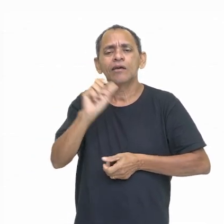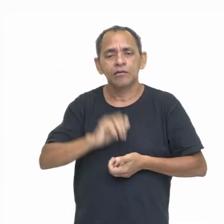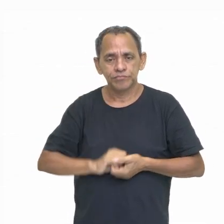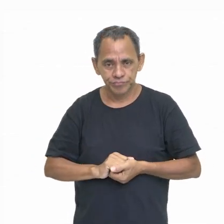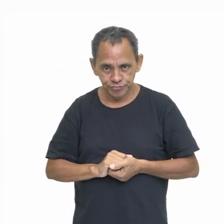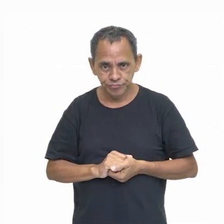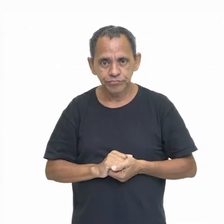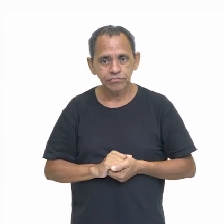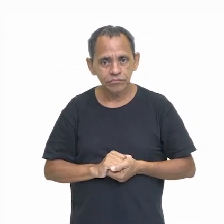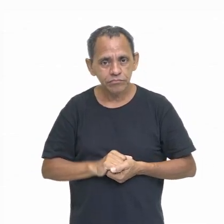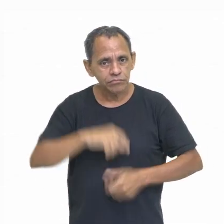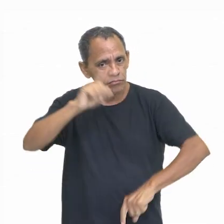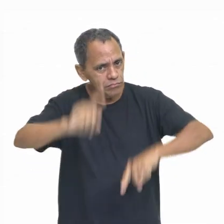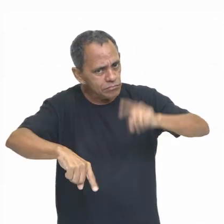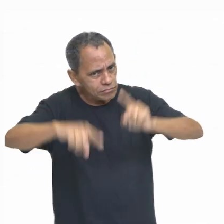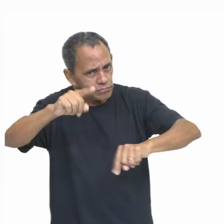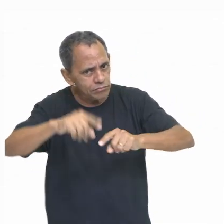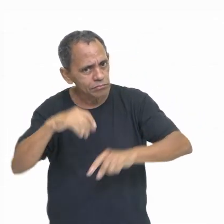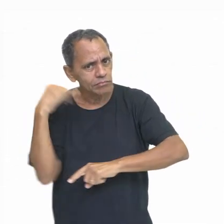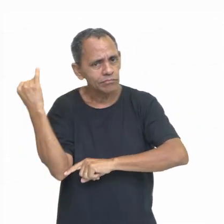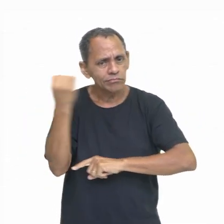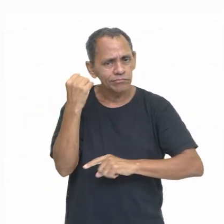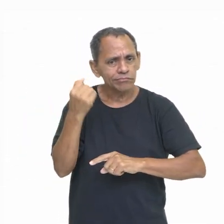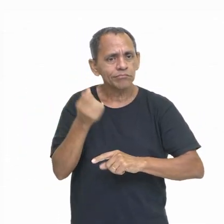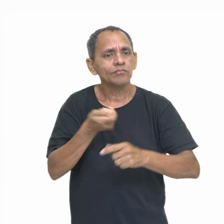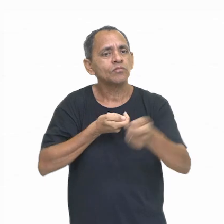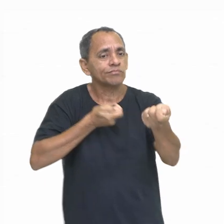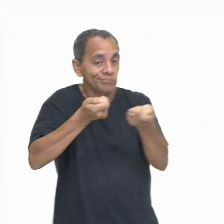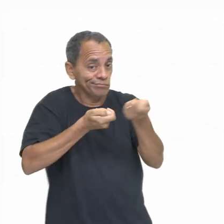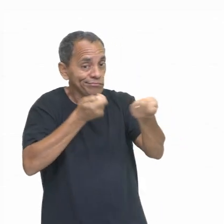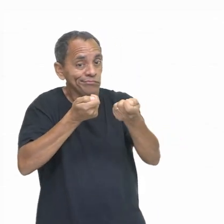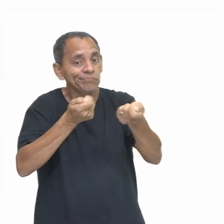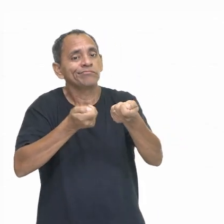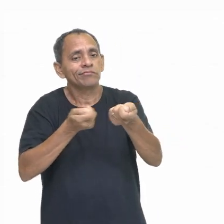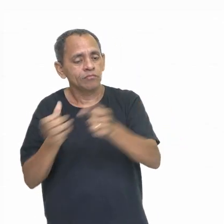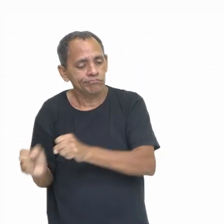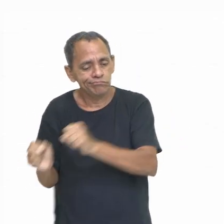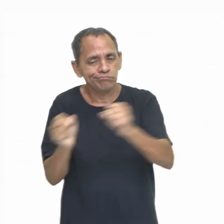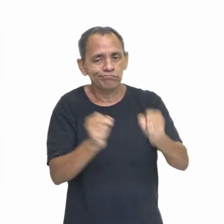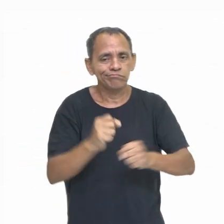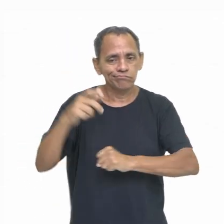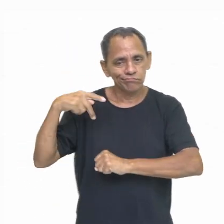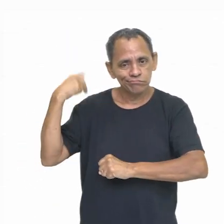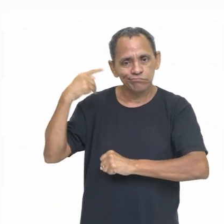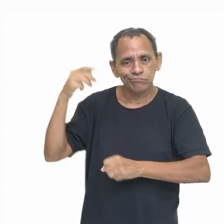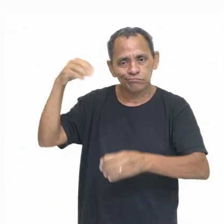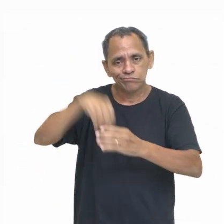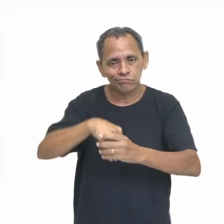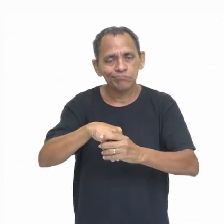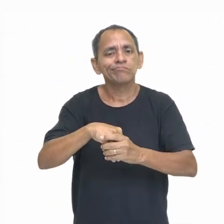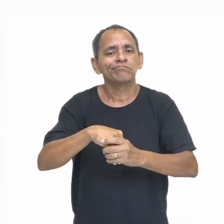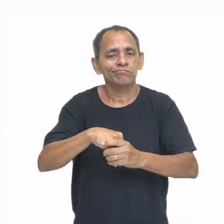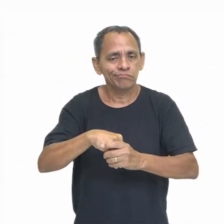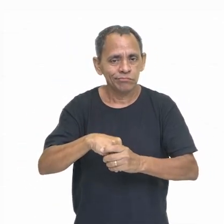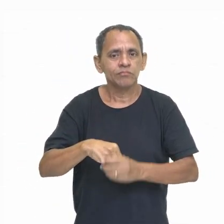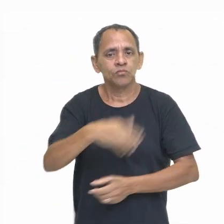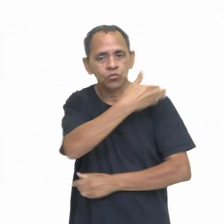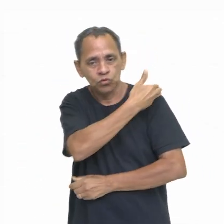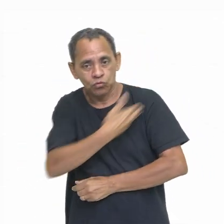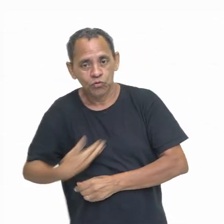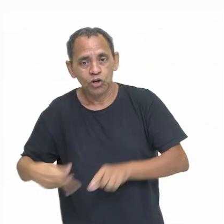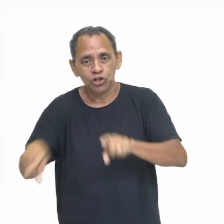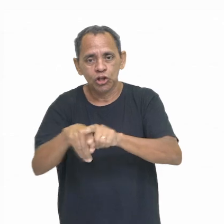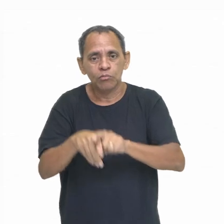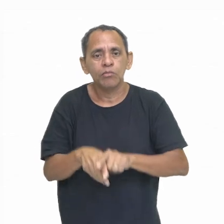uma ferramenta importante para controlar o poder político e exigir políticas públicas mais justas